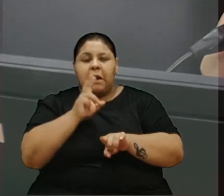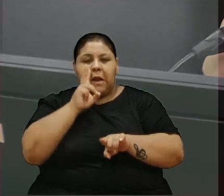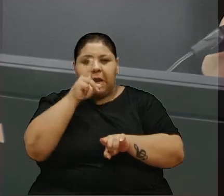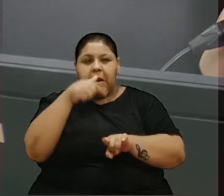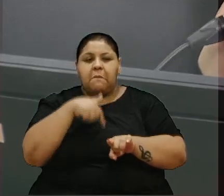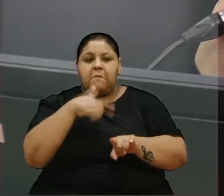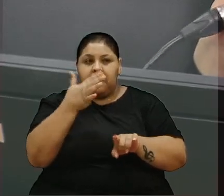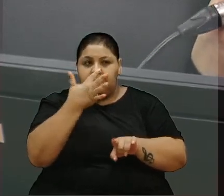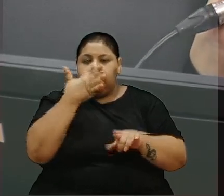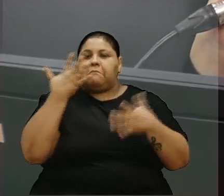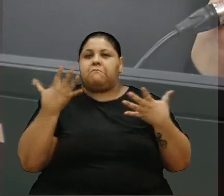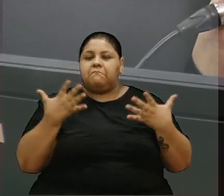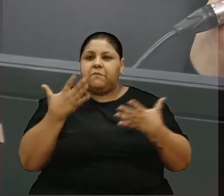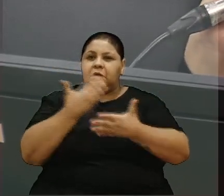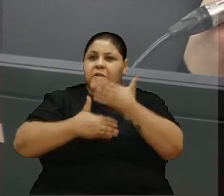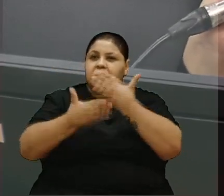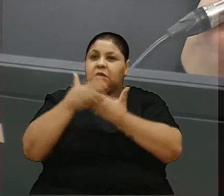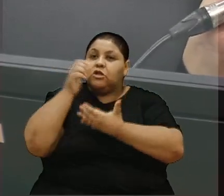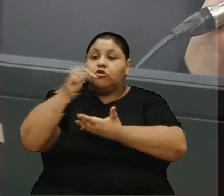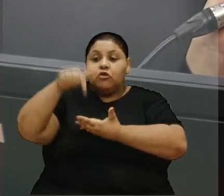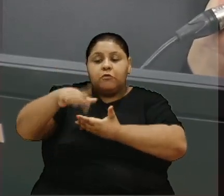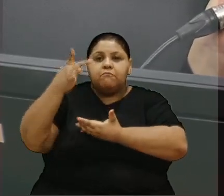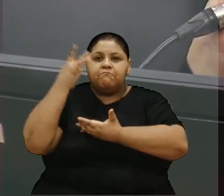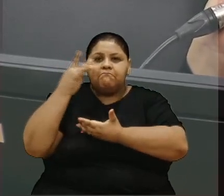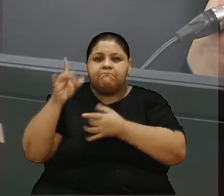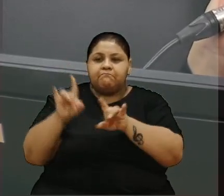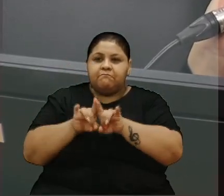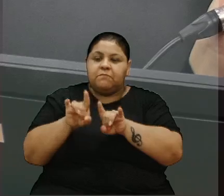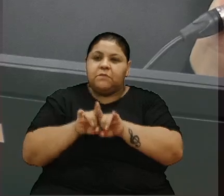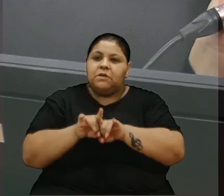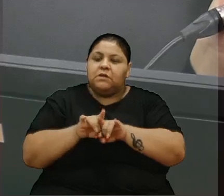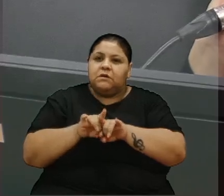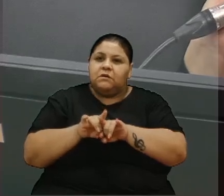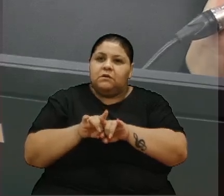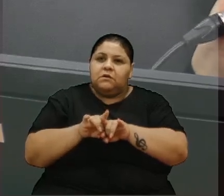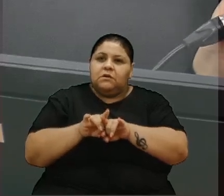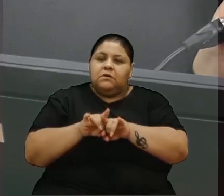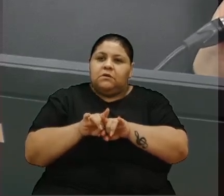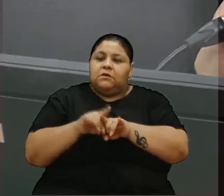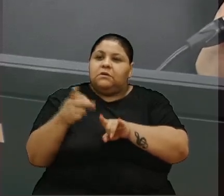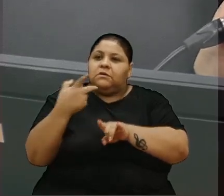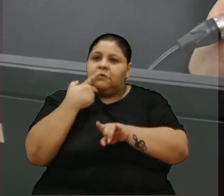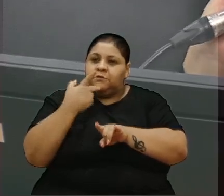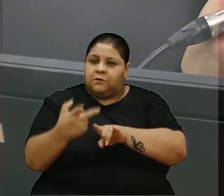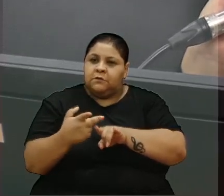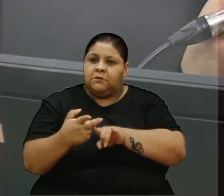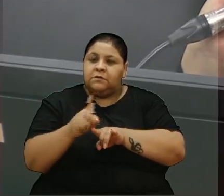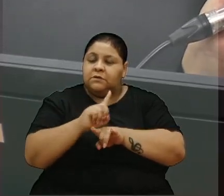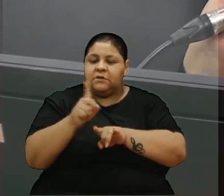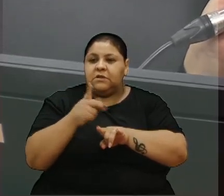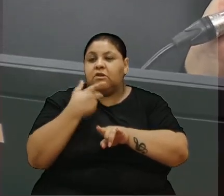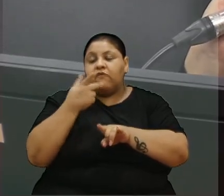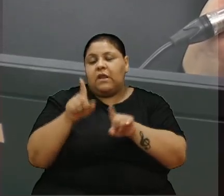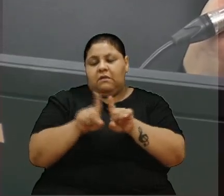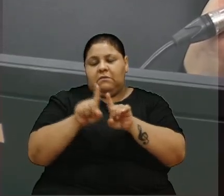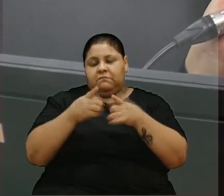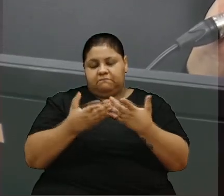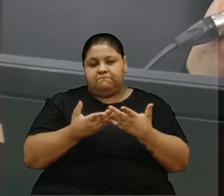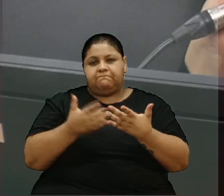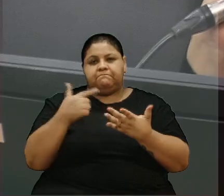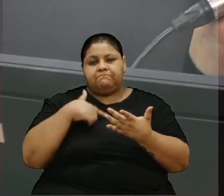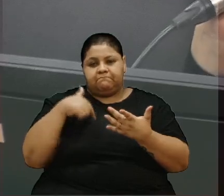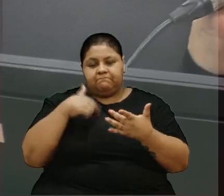admiração. A todas as mulheres aqui presentes também, as que se manifestaram e as que não se manifestaram,